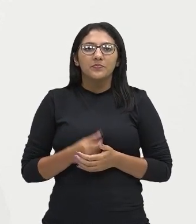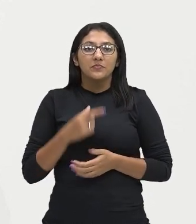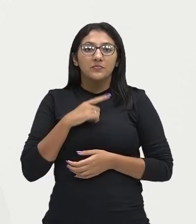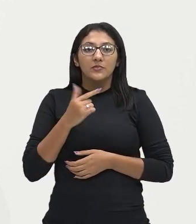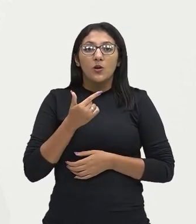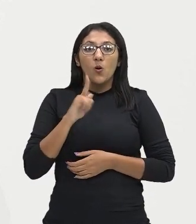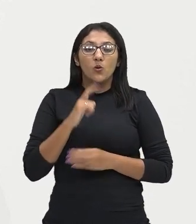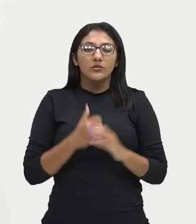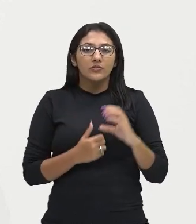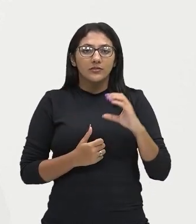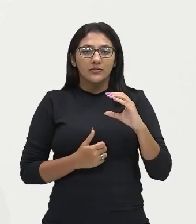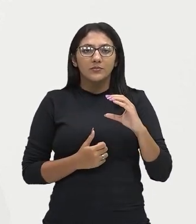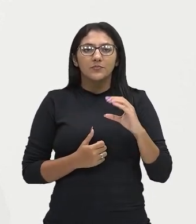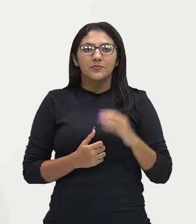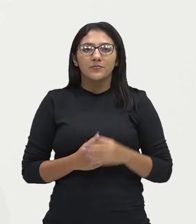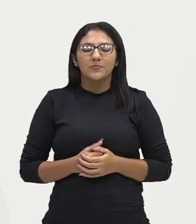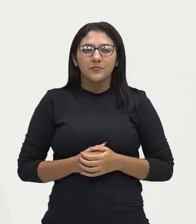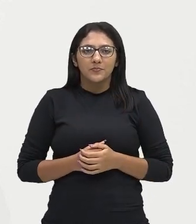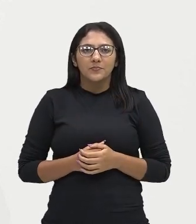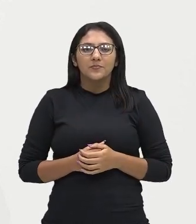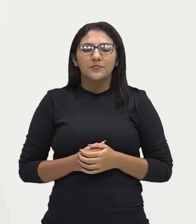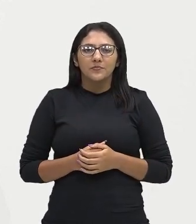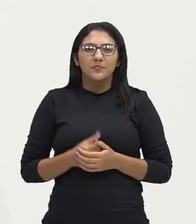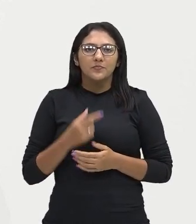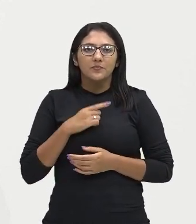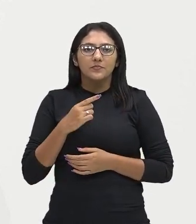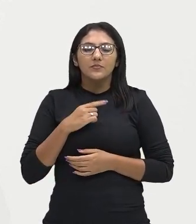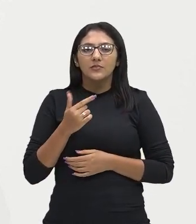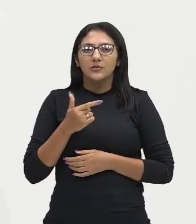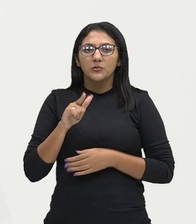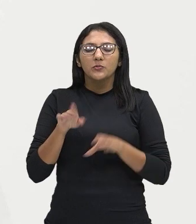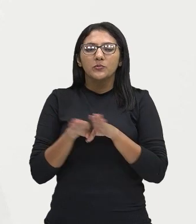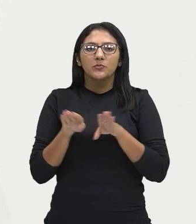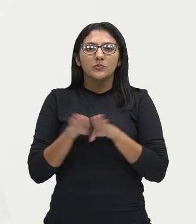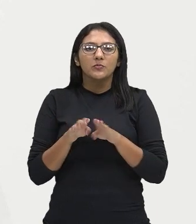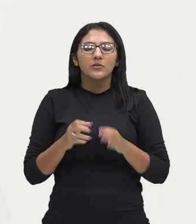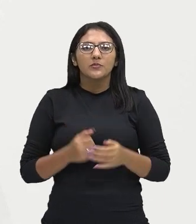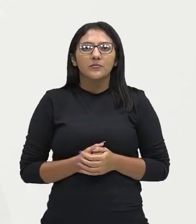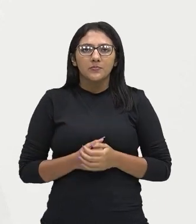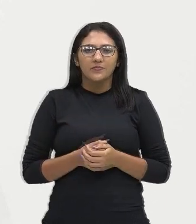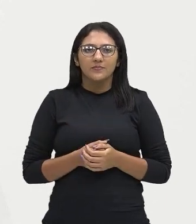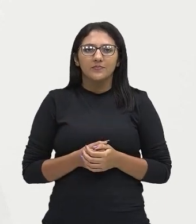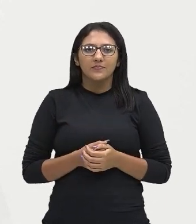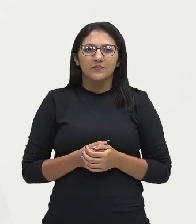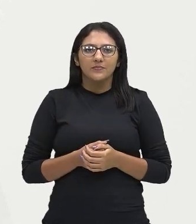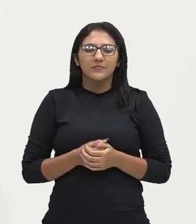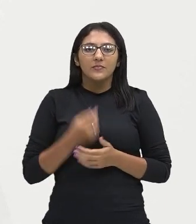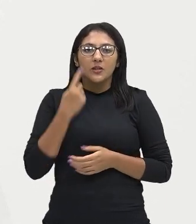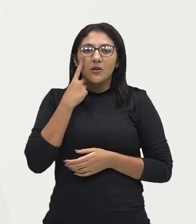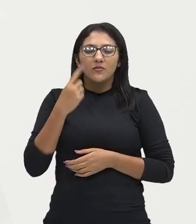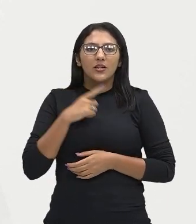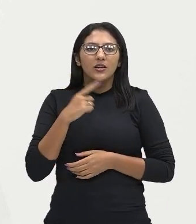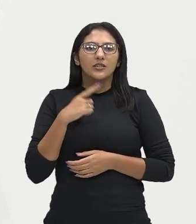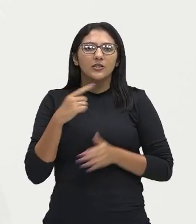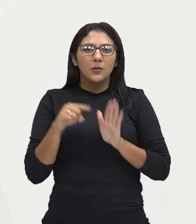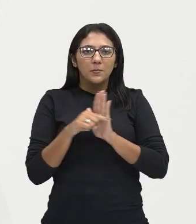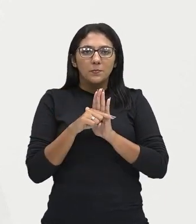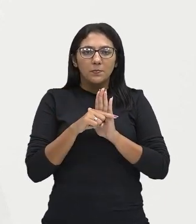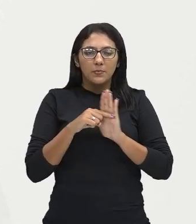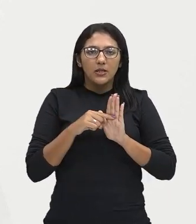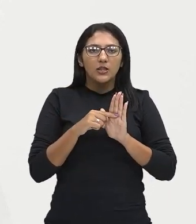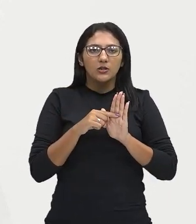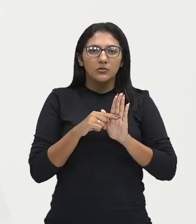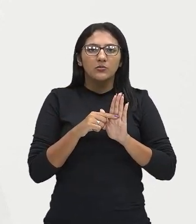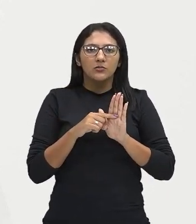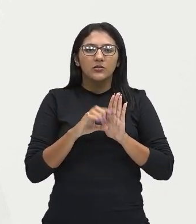também para a gente fazer, ó. Na letra C, temos aí temos aí o número, divisão, olha, atenção aqui logo